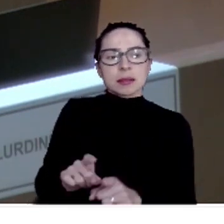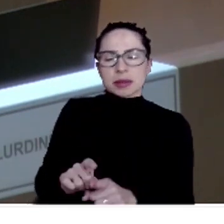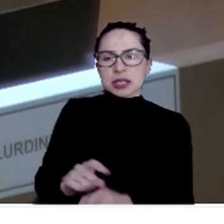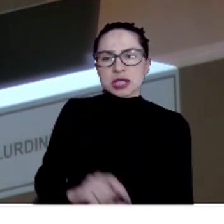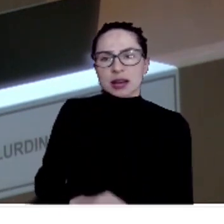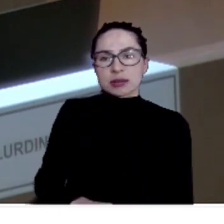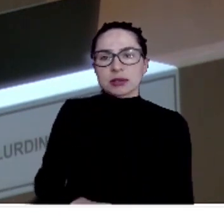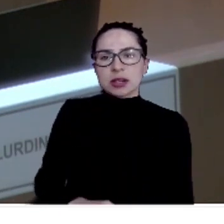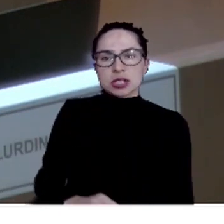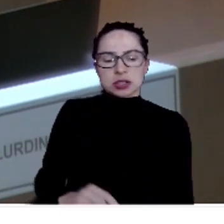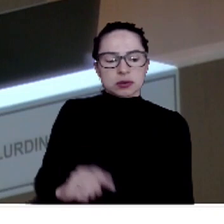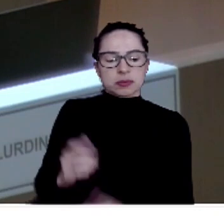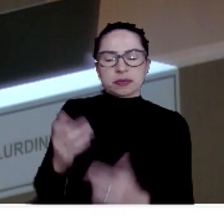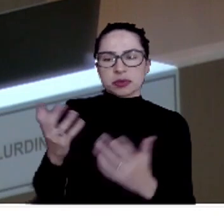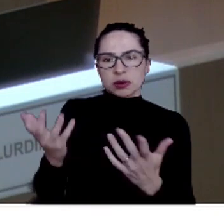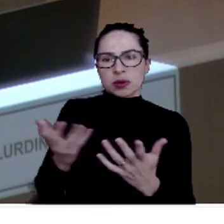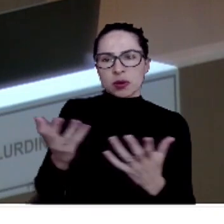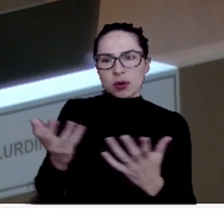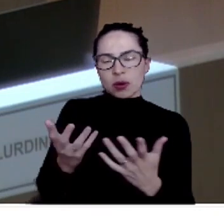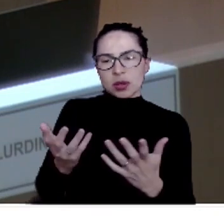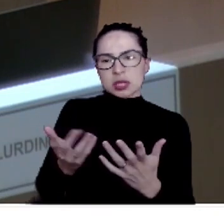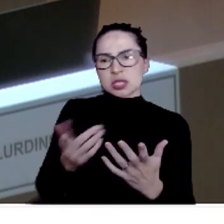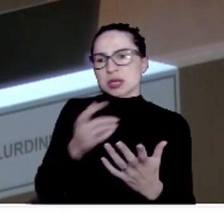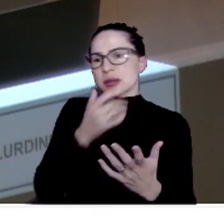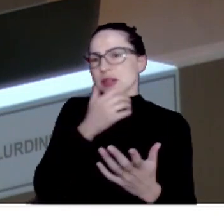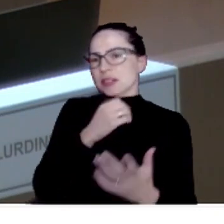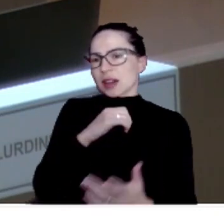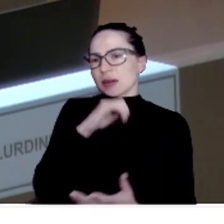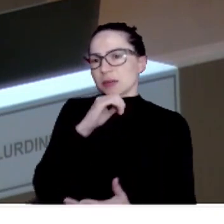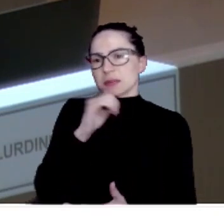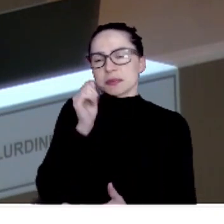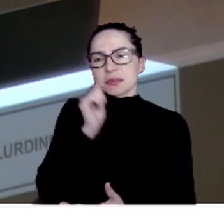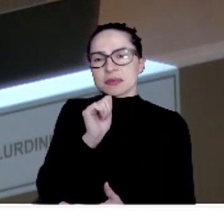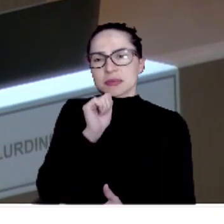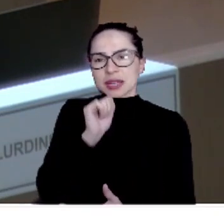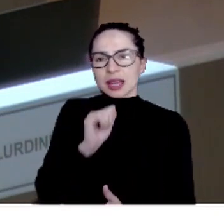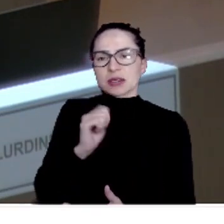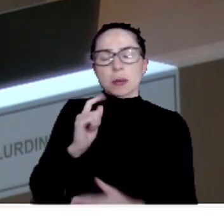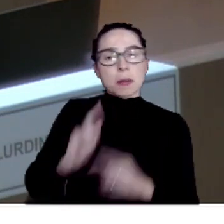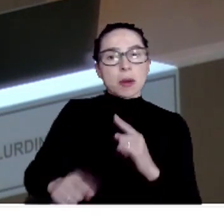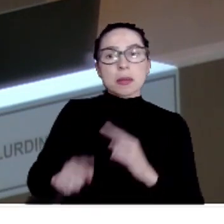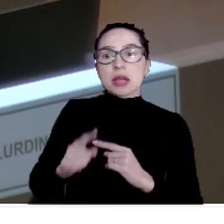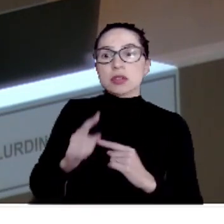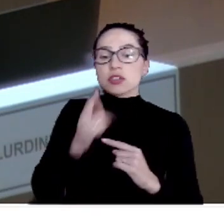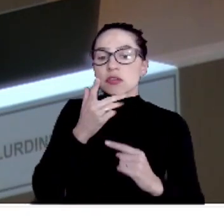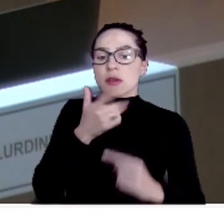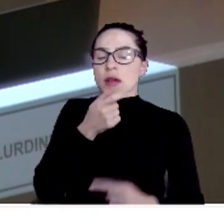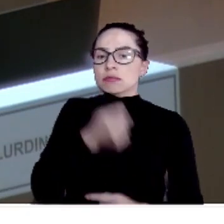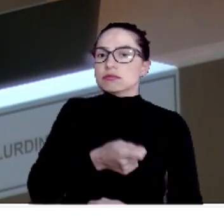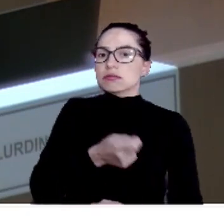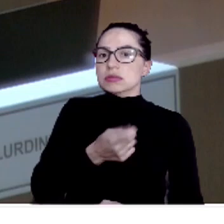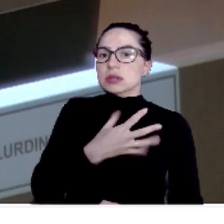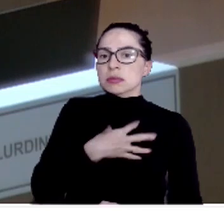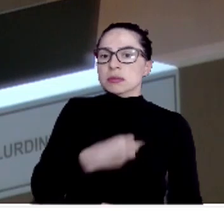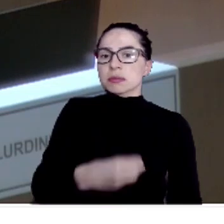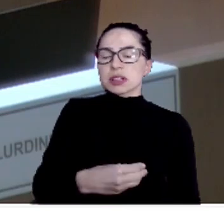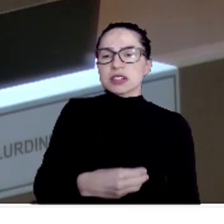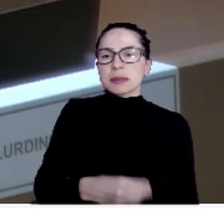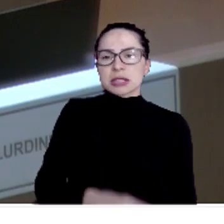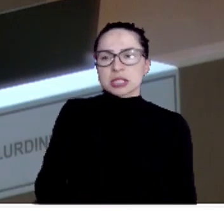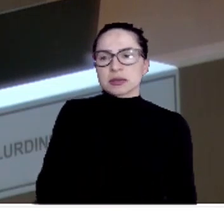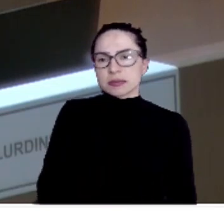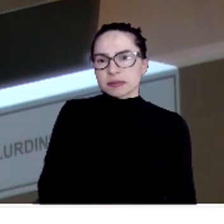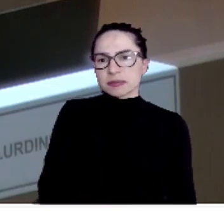infelizmente, né, os pais estão sendo proibidos de chamar a atenção dos filhos, né, que tudo